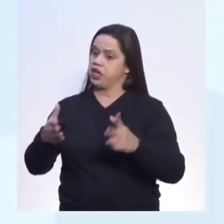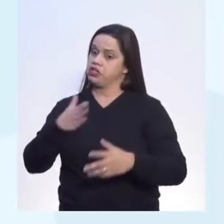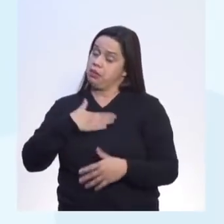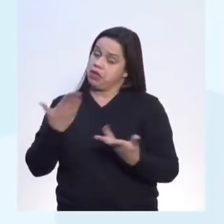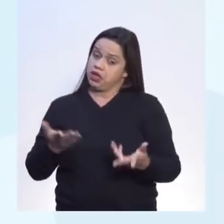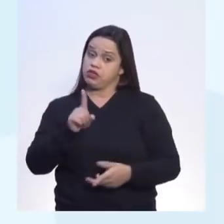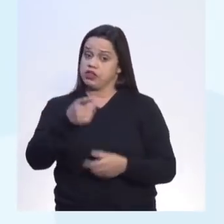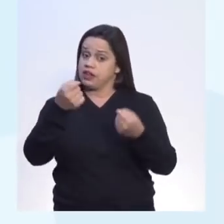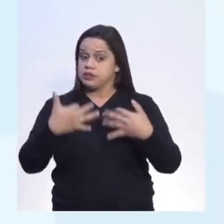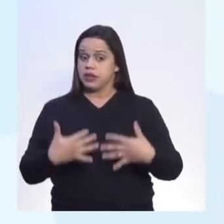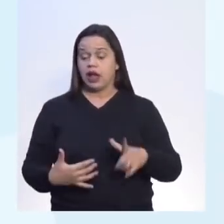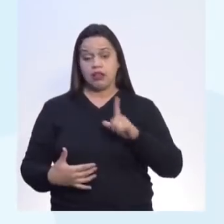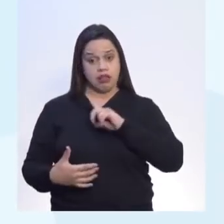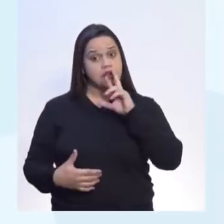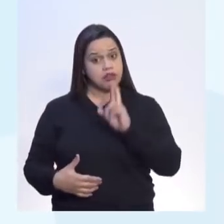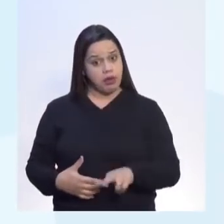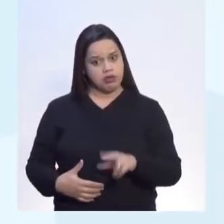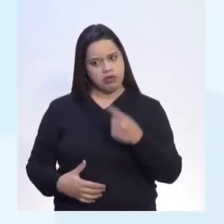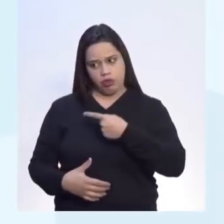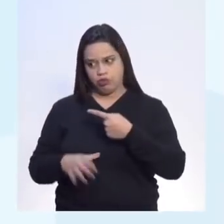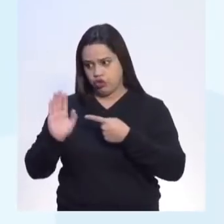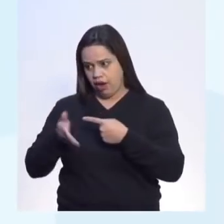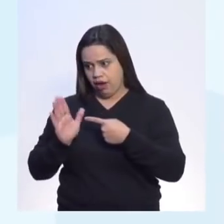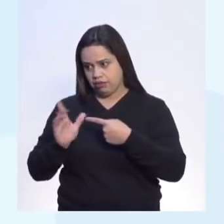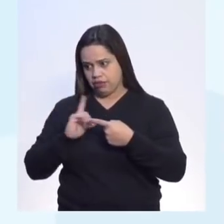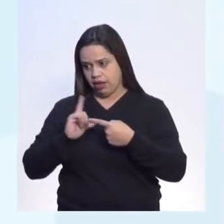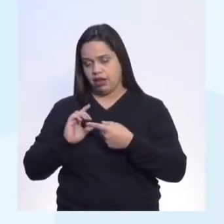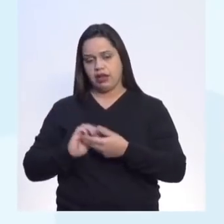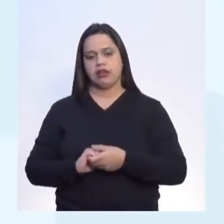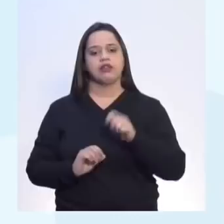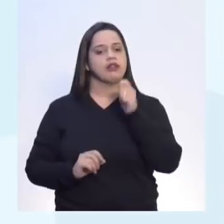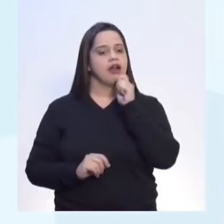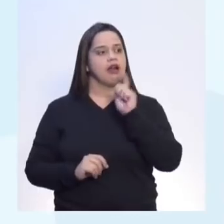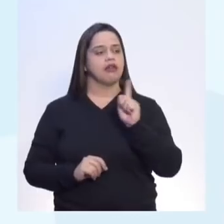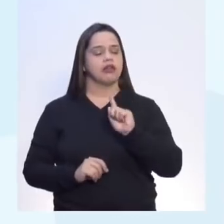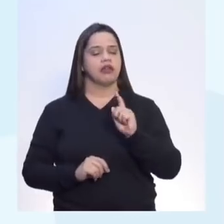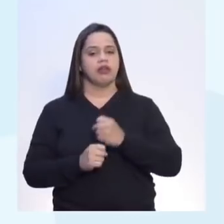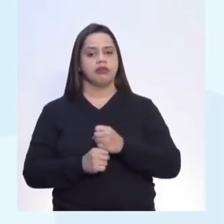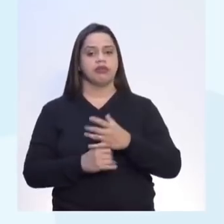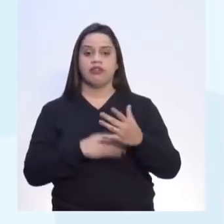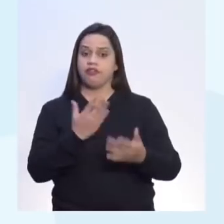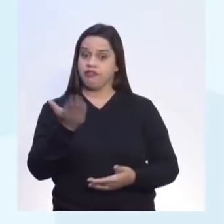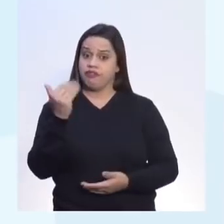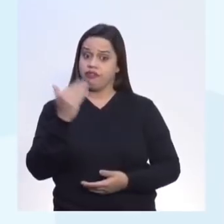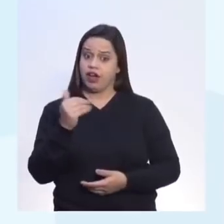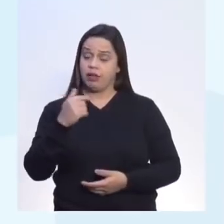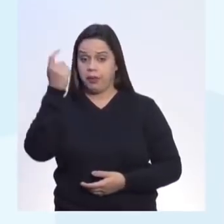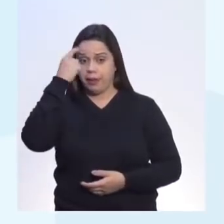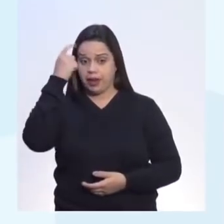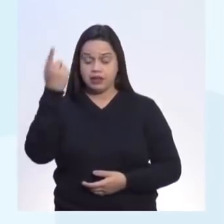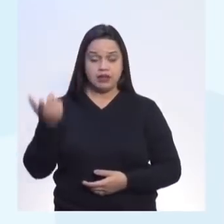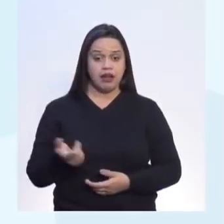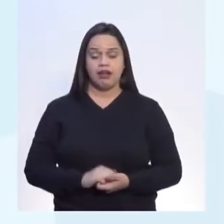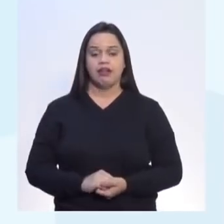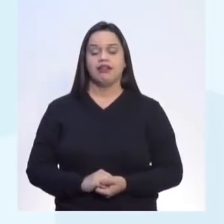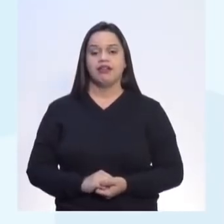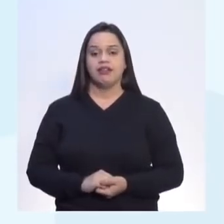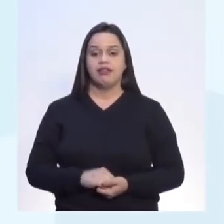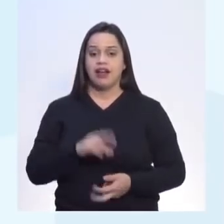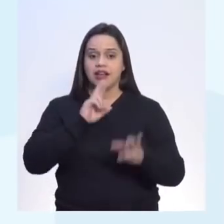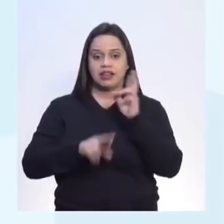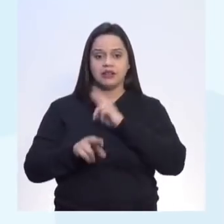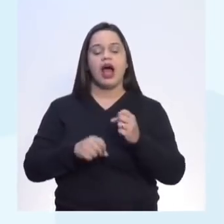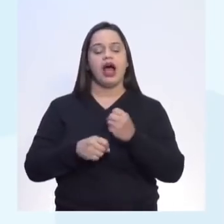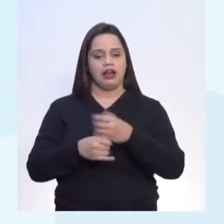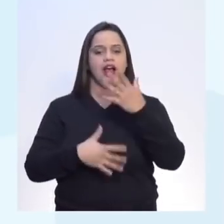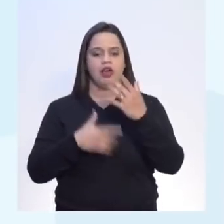aí. Temos respostas da 1? Não, vamos lá, vamos esperar. Vamos, gente, vamos pensar. E será que alguns Eles estão estão